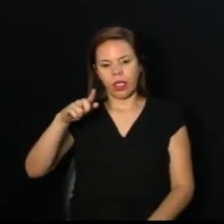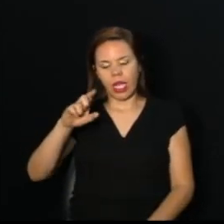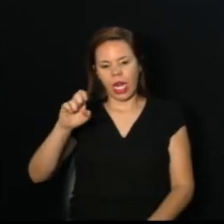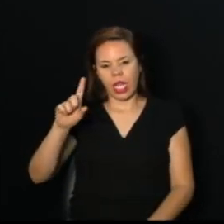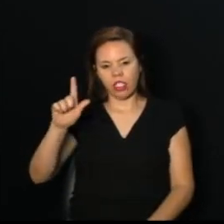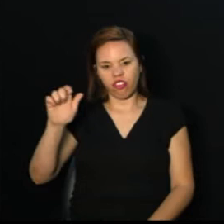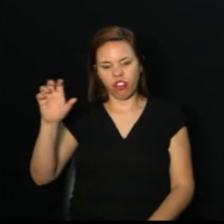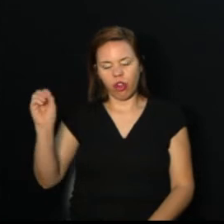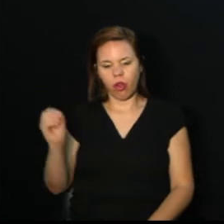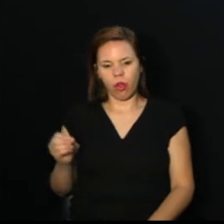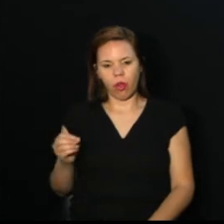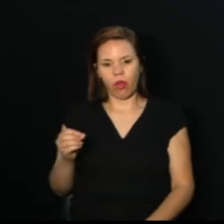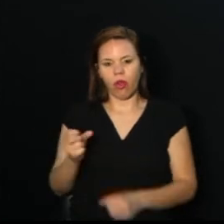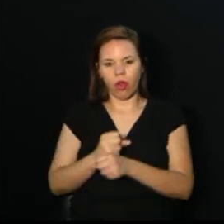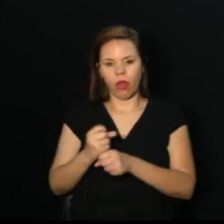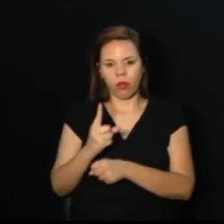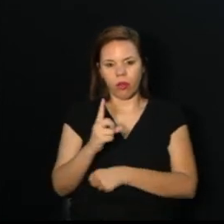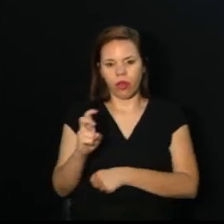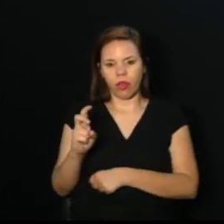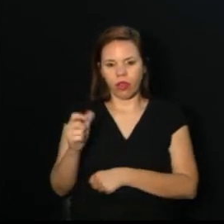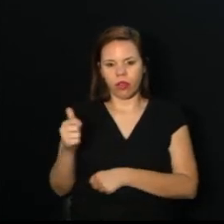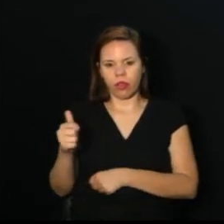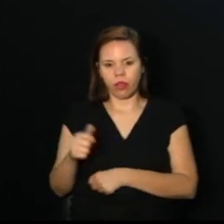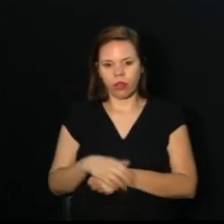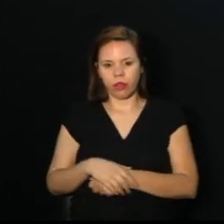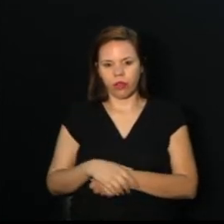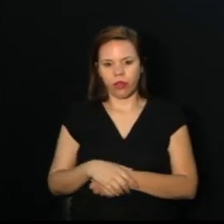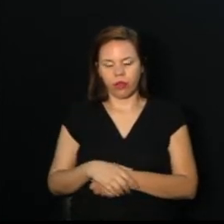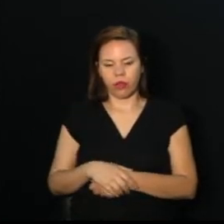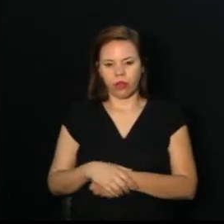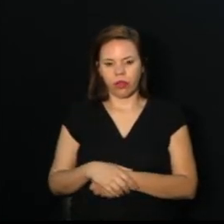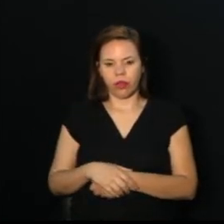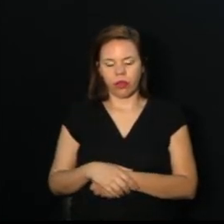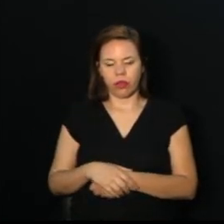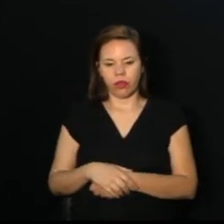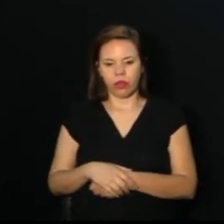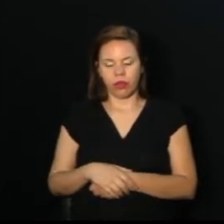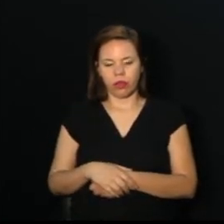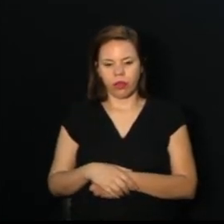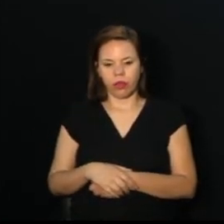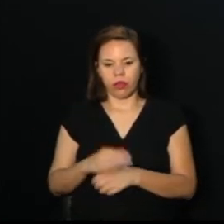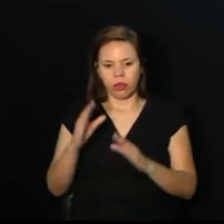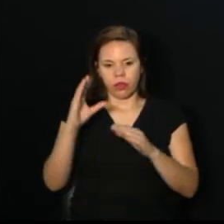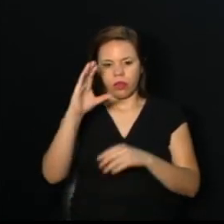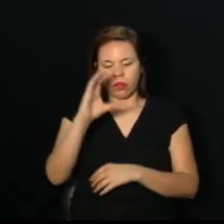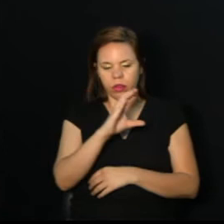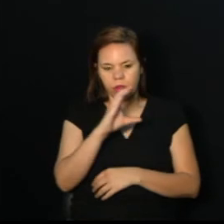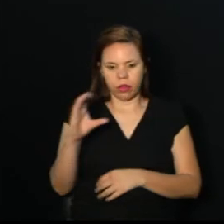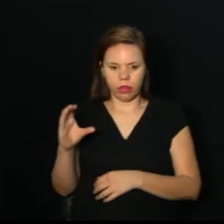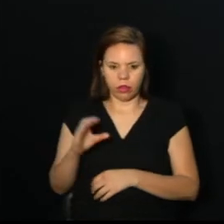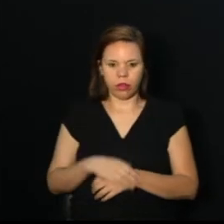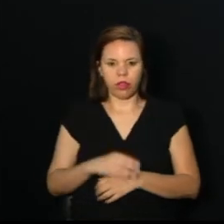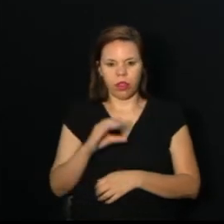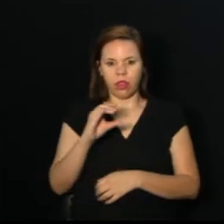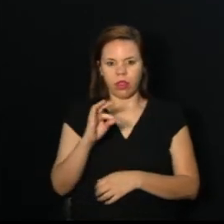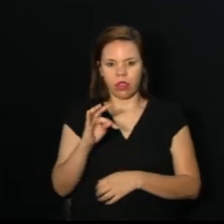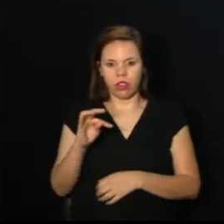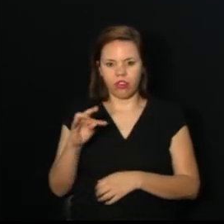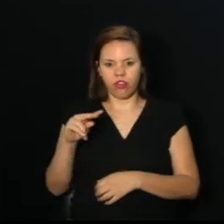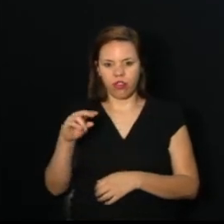1511, que está na Capela Sistina. É a criação de